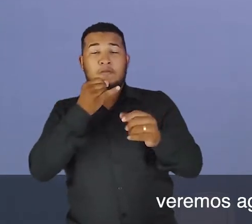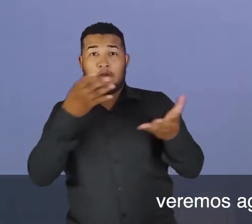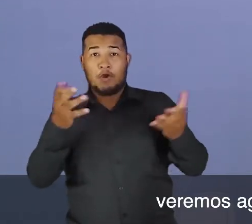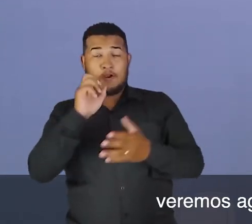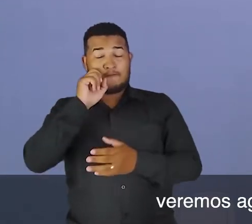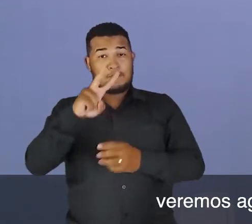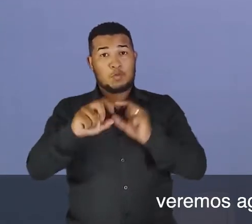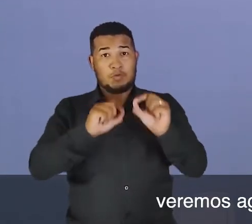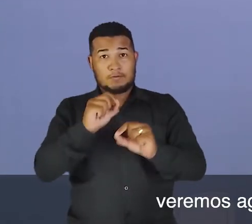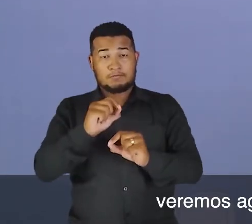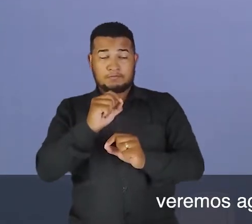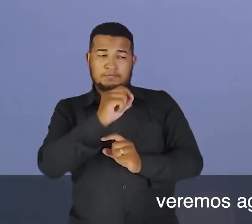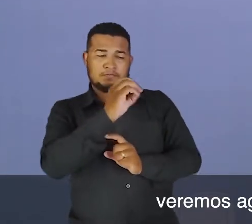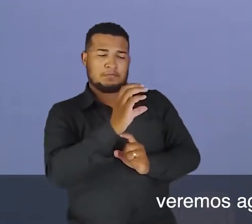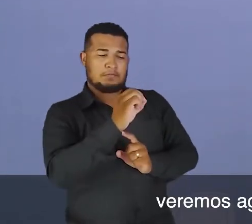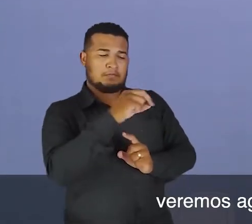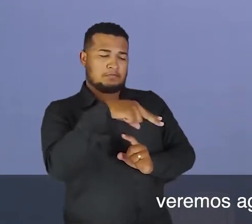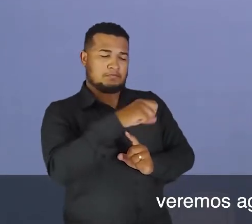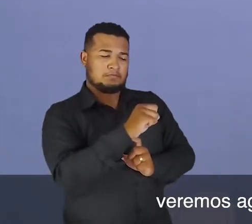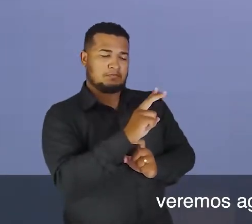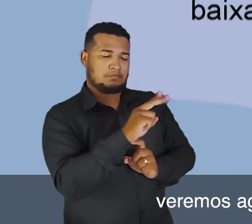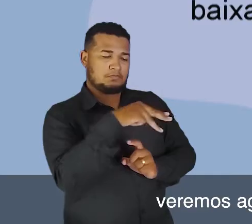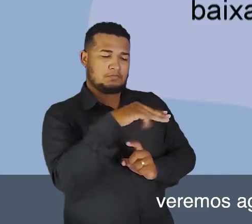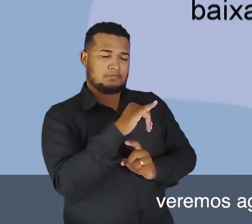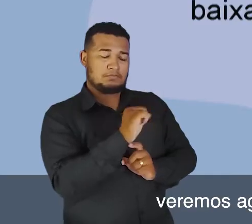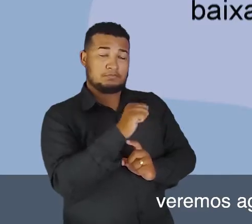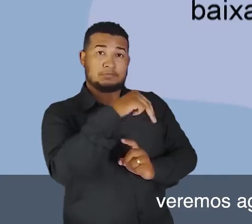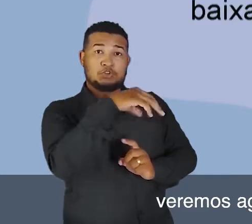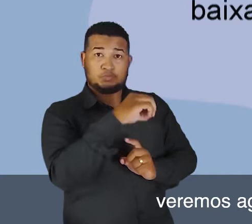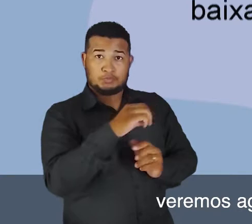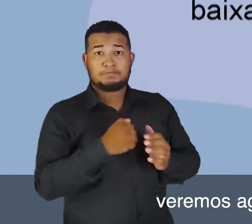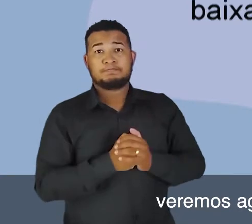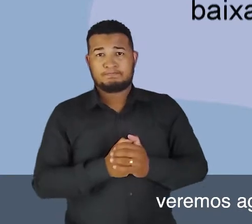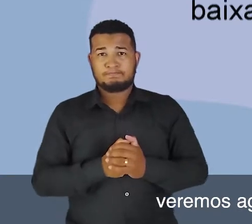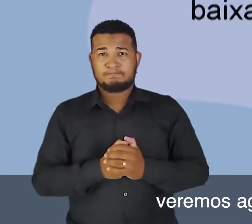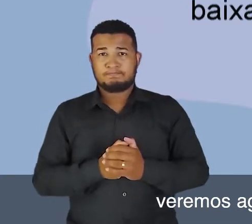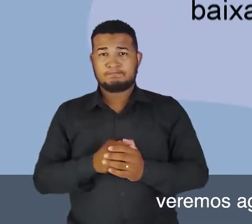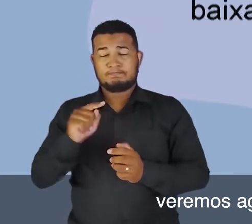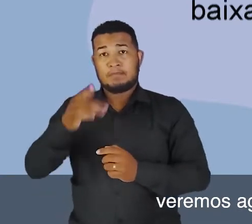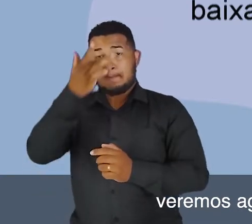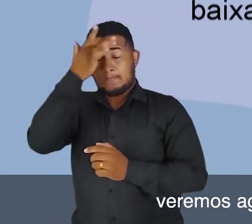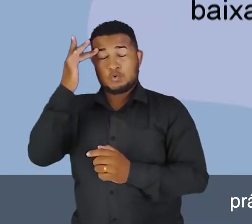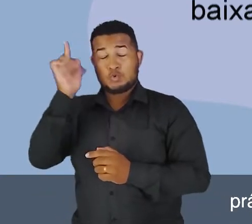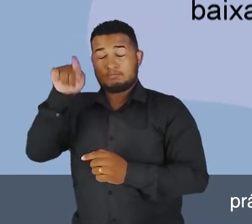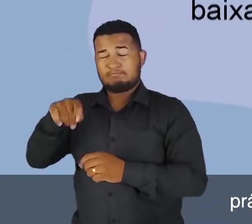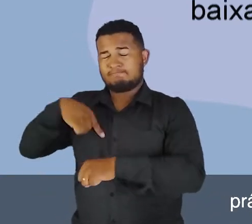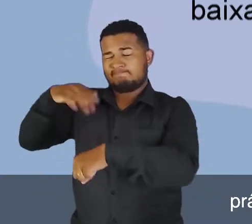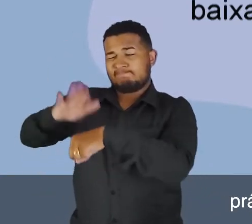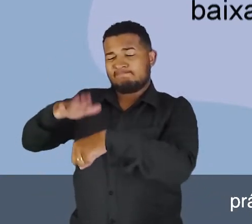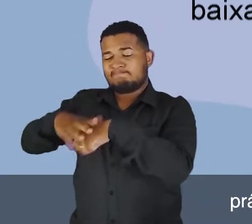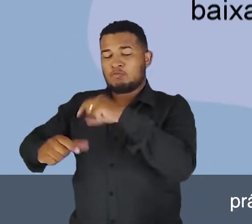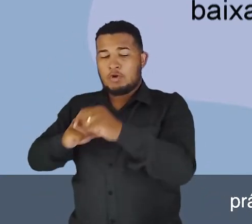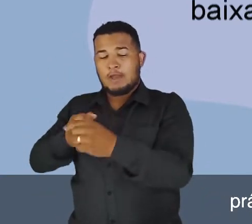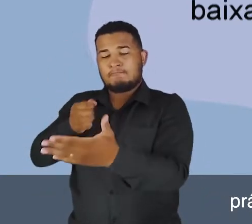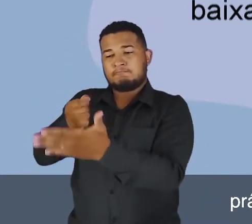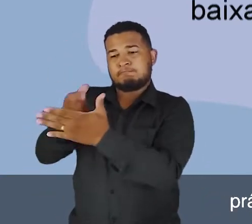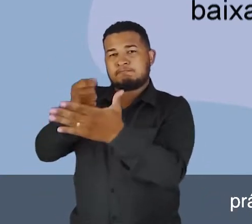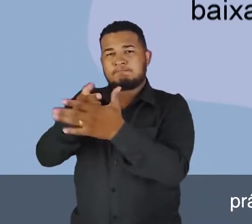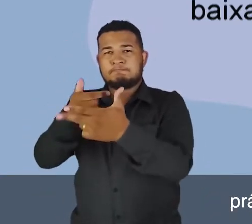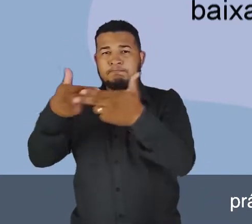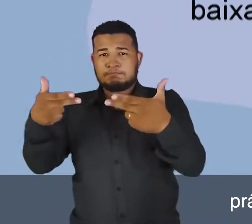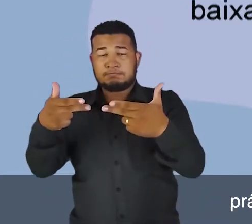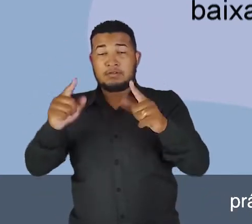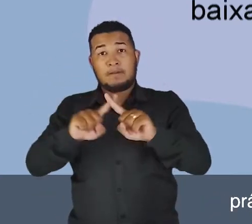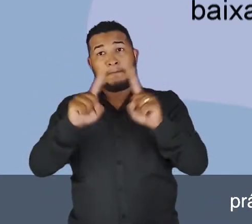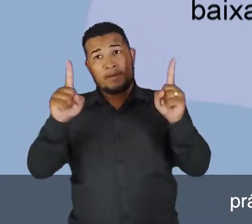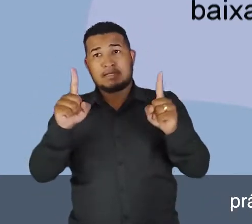agora, que é o consumismo. Observem. O consumista é aquele que pratica o consumo,